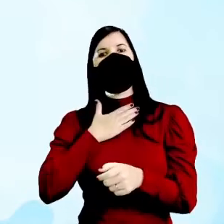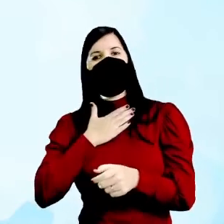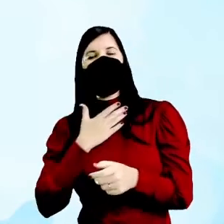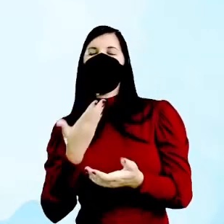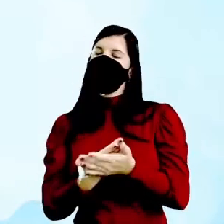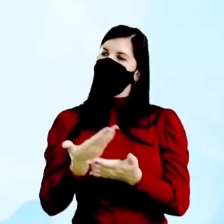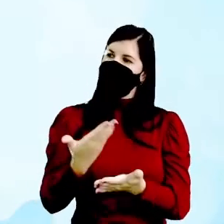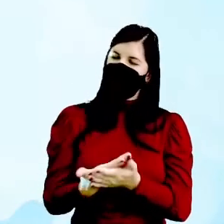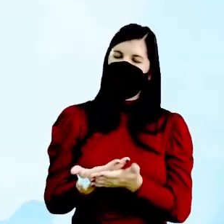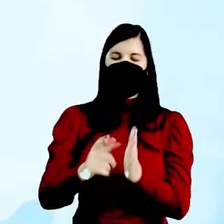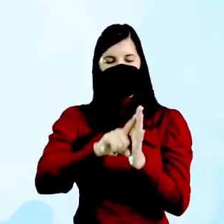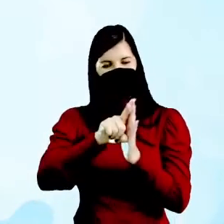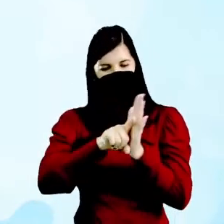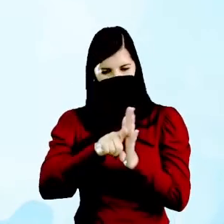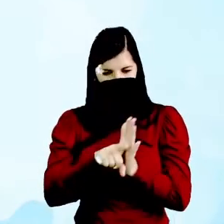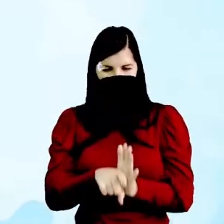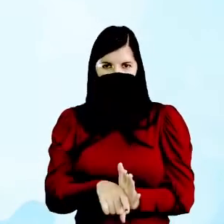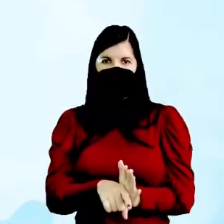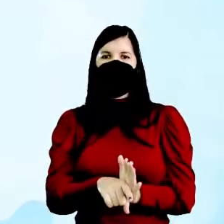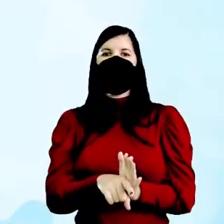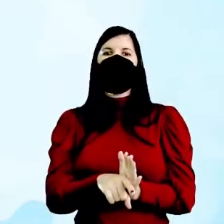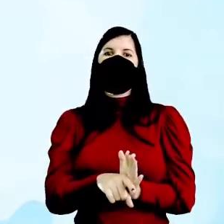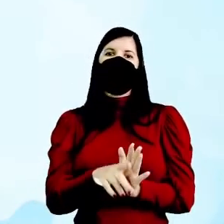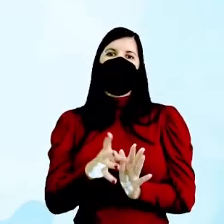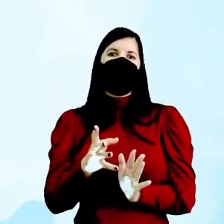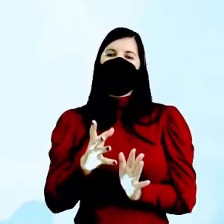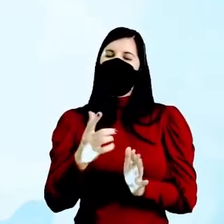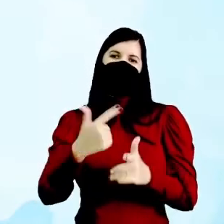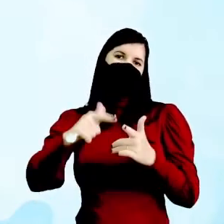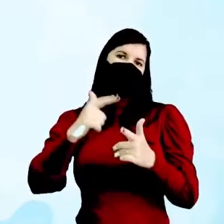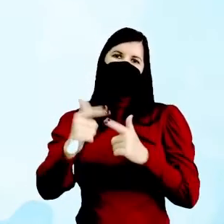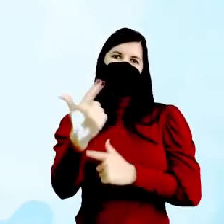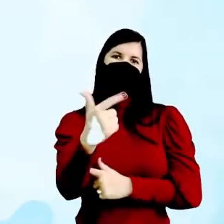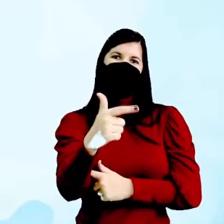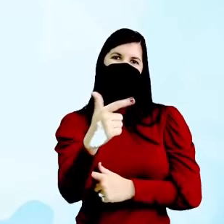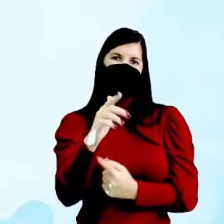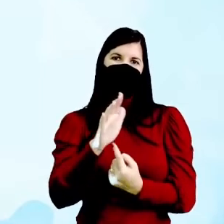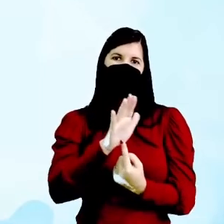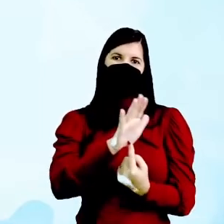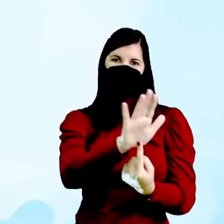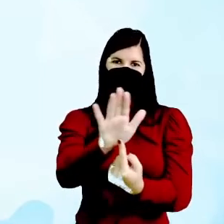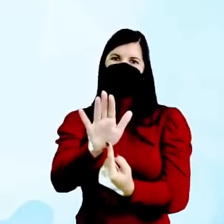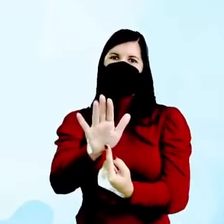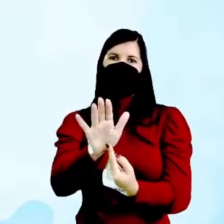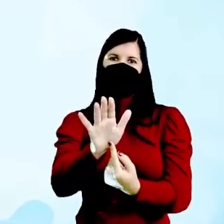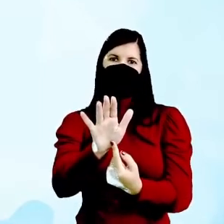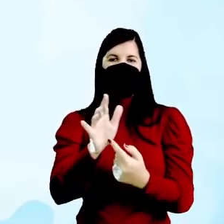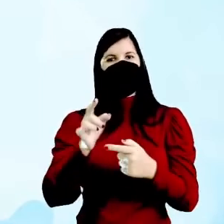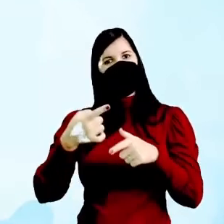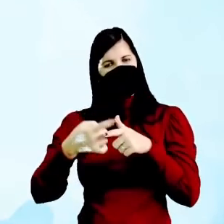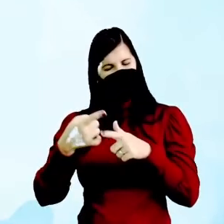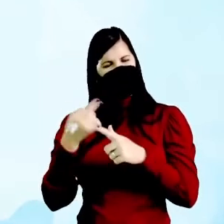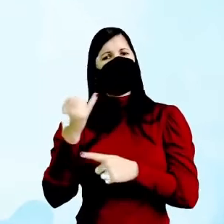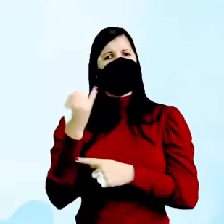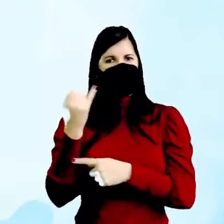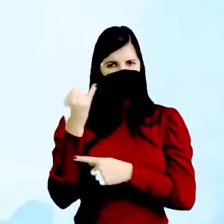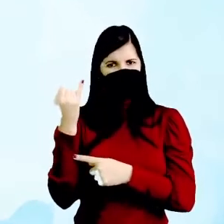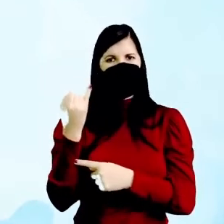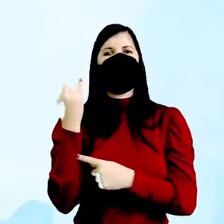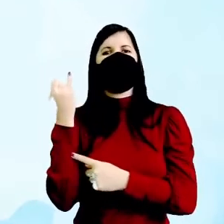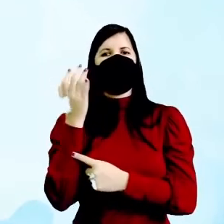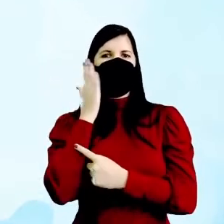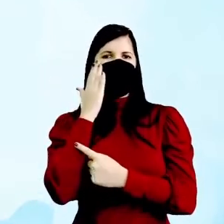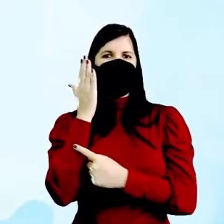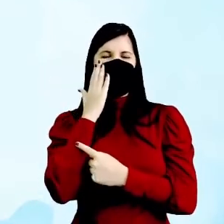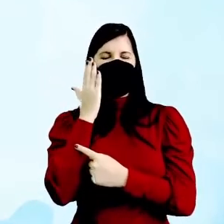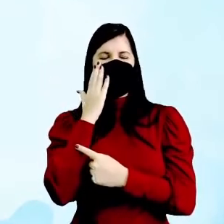estudar, de se atualizar, eles não vão ter problema nenhum de te mostrar essa política, porque realmente é importante, você já vai entender